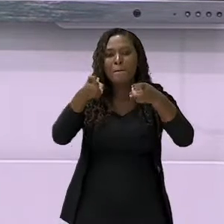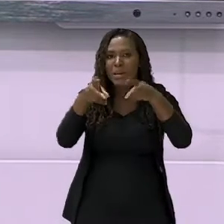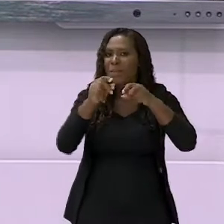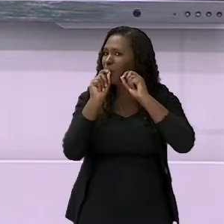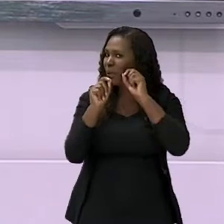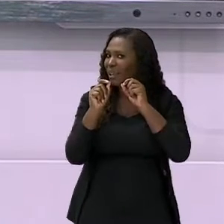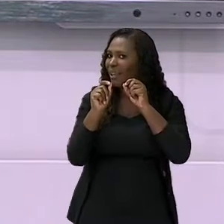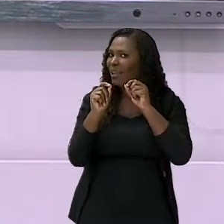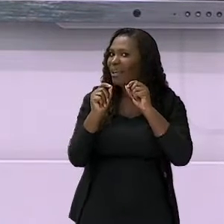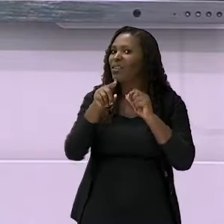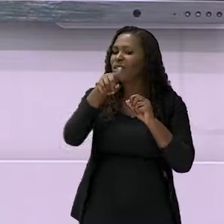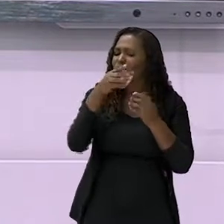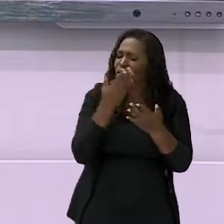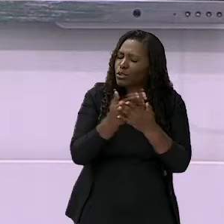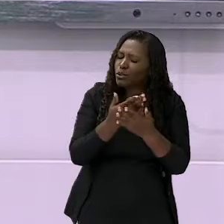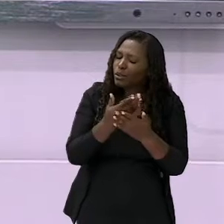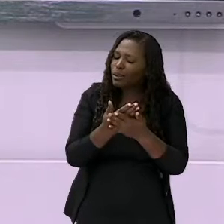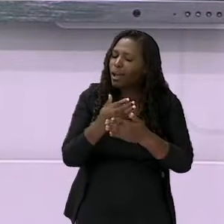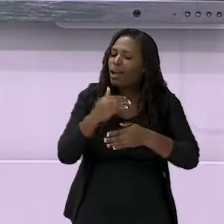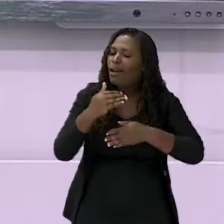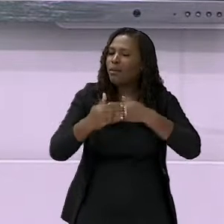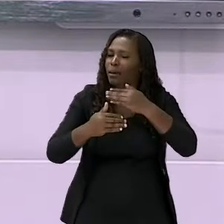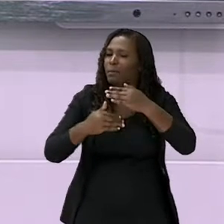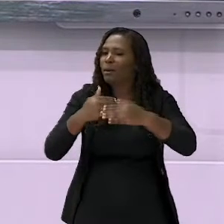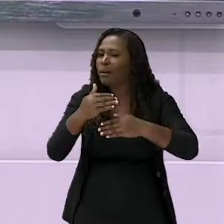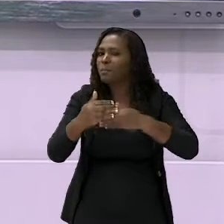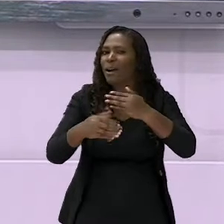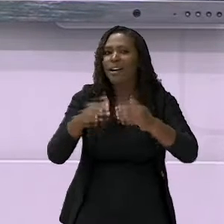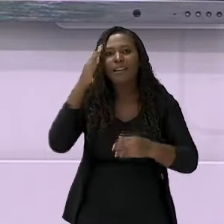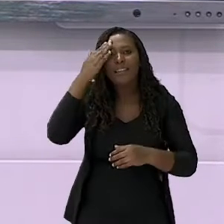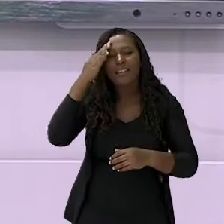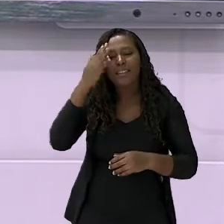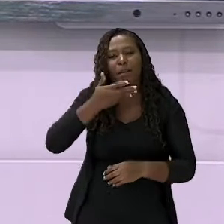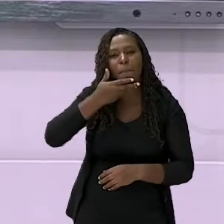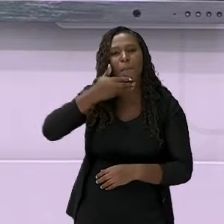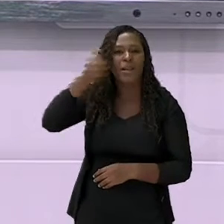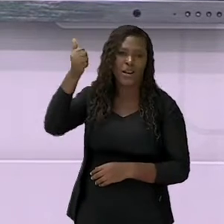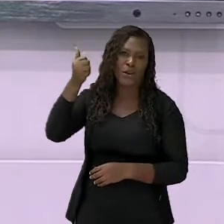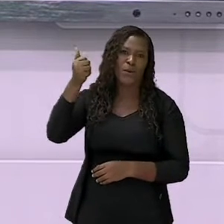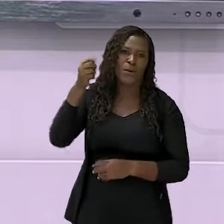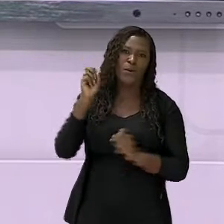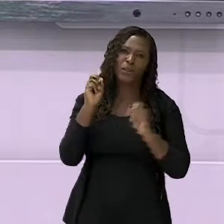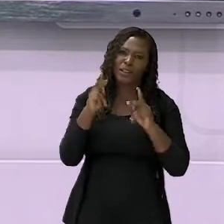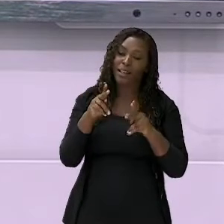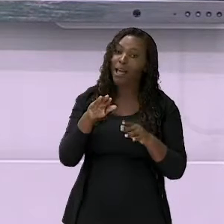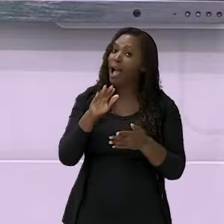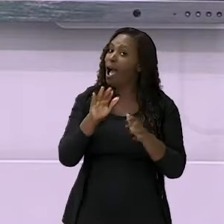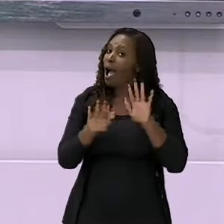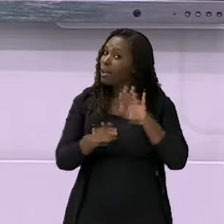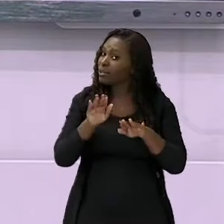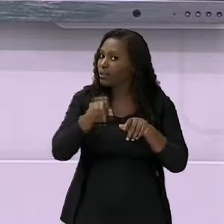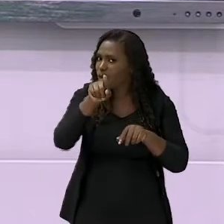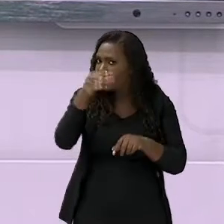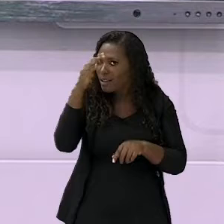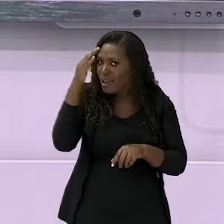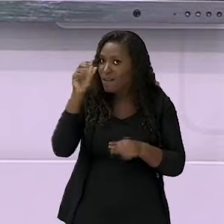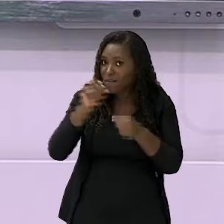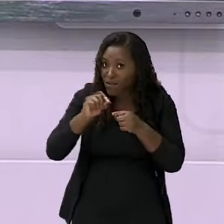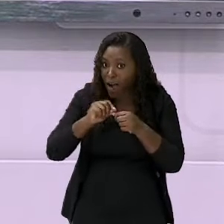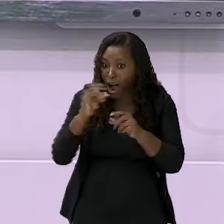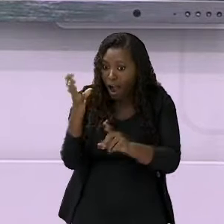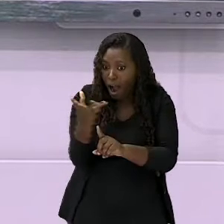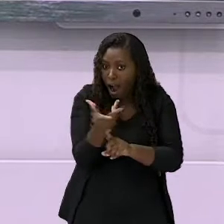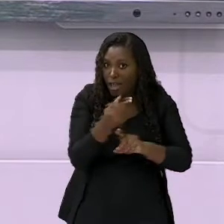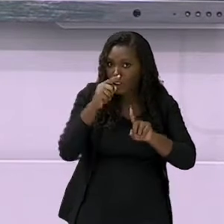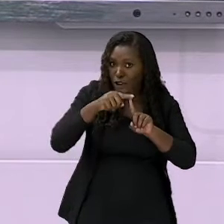for passando, você vai entender melhor. E às vezes você faz arte abstrata e nem sabe, e nem se